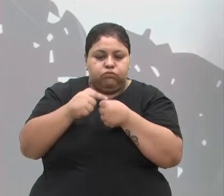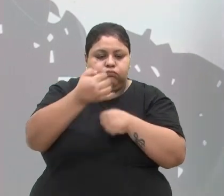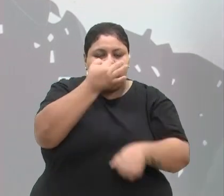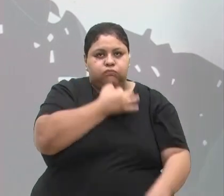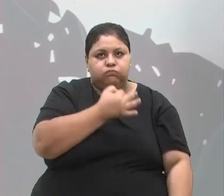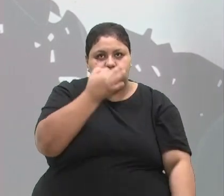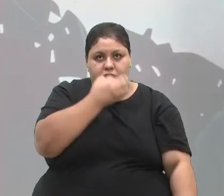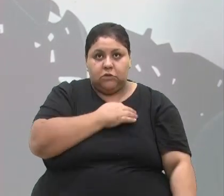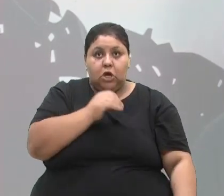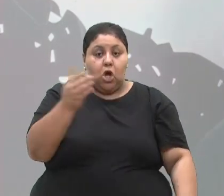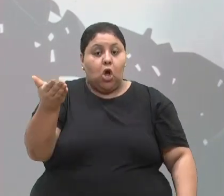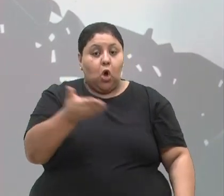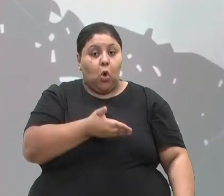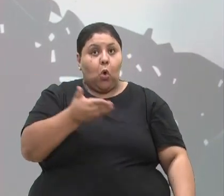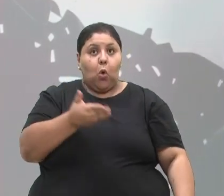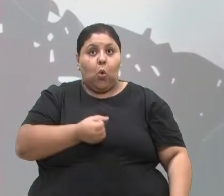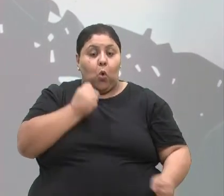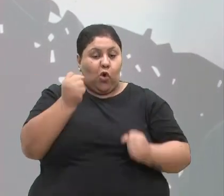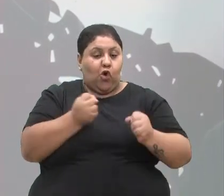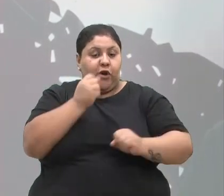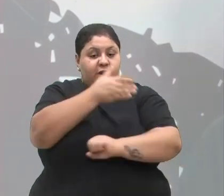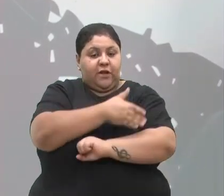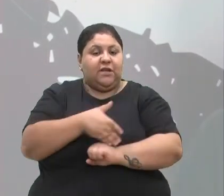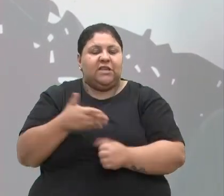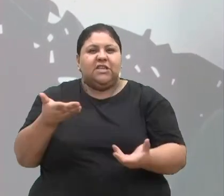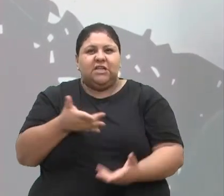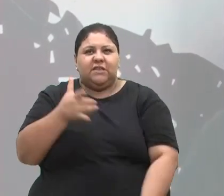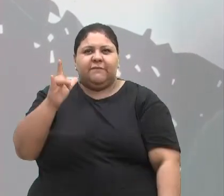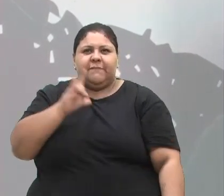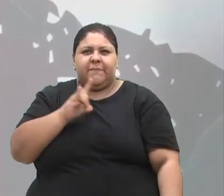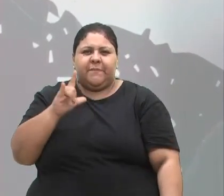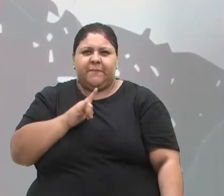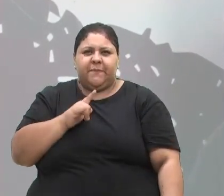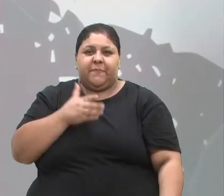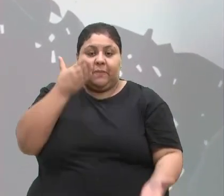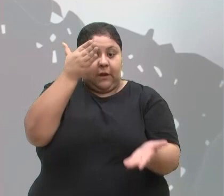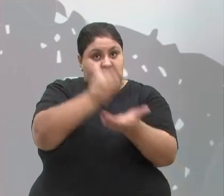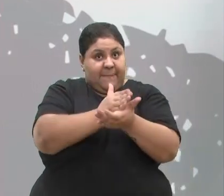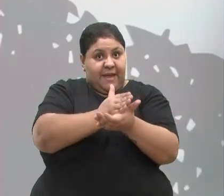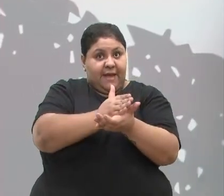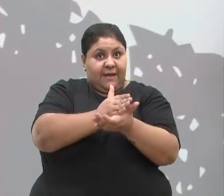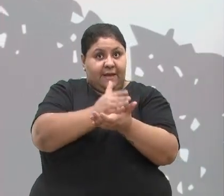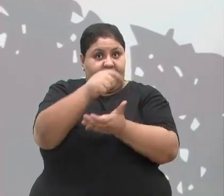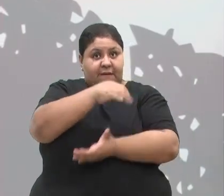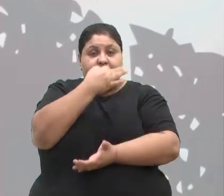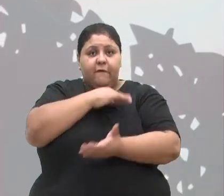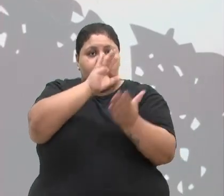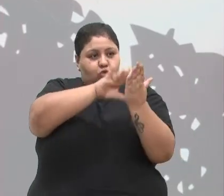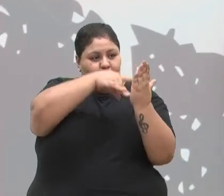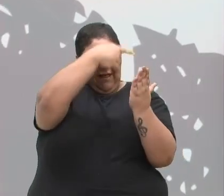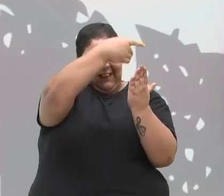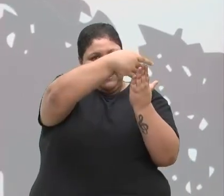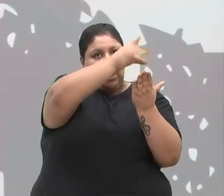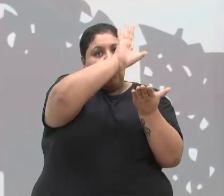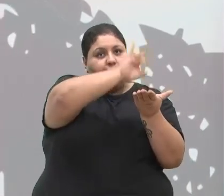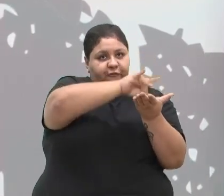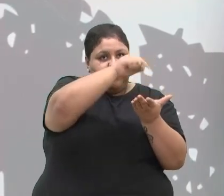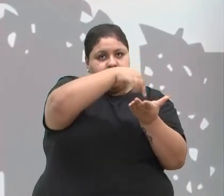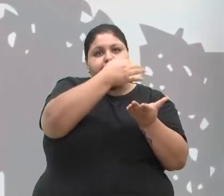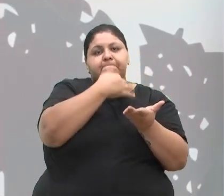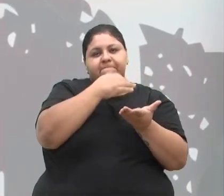Sul. Hoje, a corrida de rua, nós já temos a meia maratona de Caxias do Sul no calendário oficial. Então,